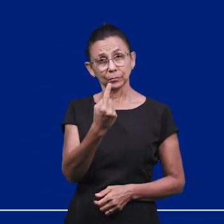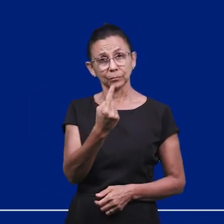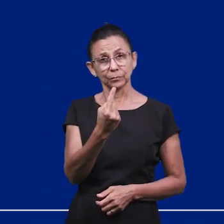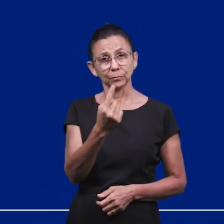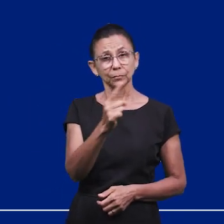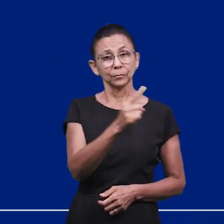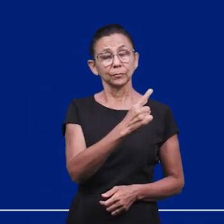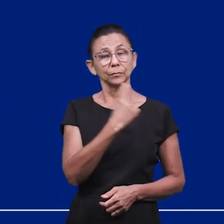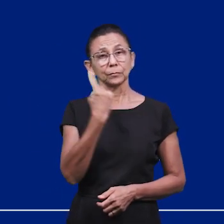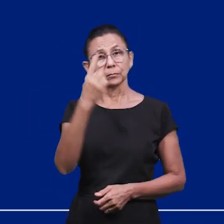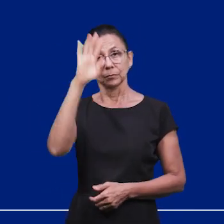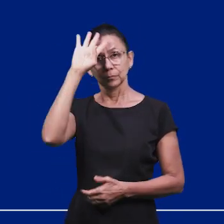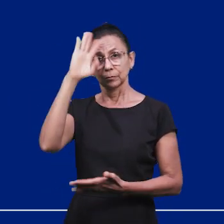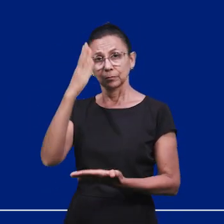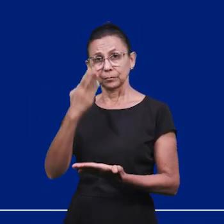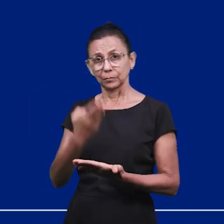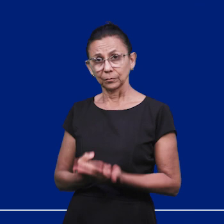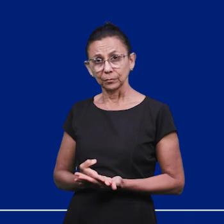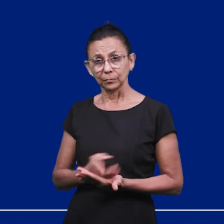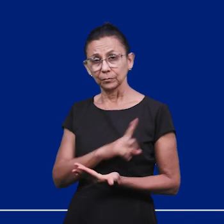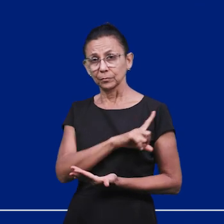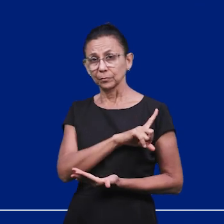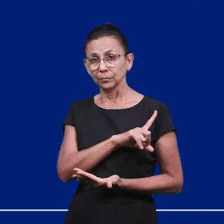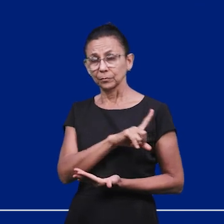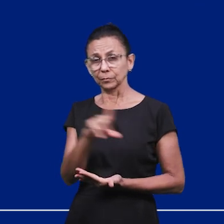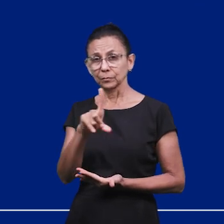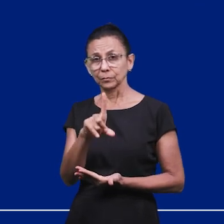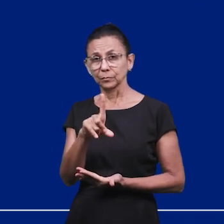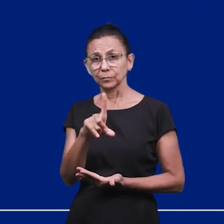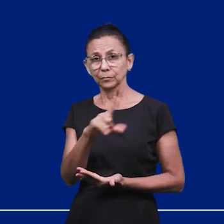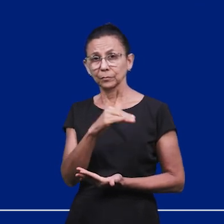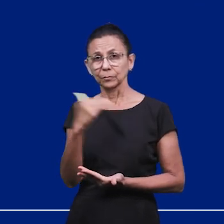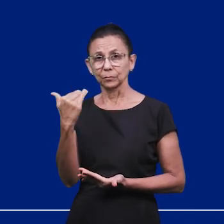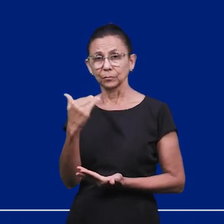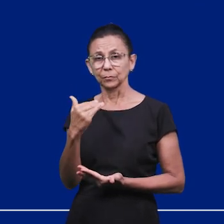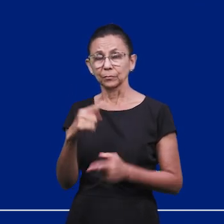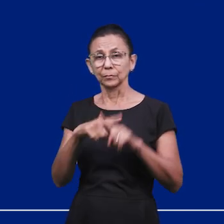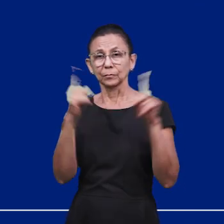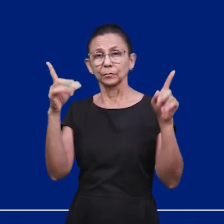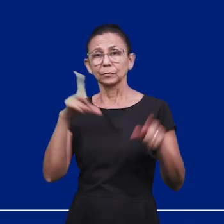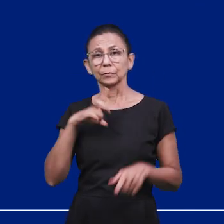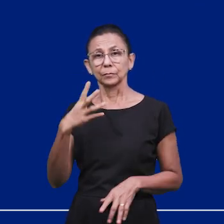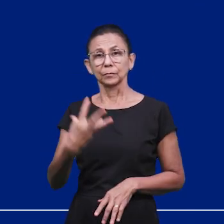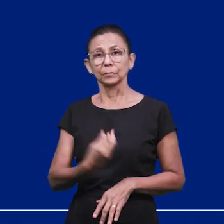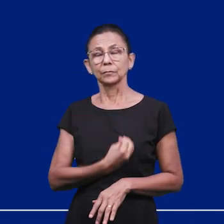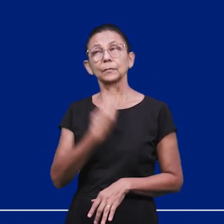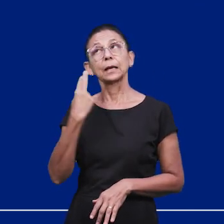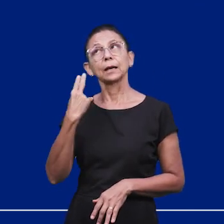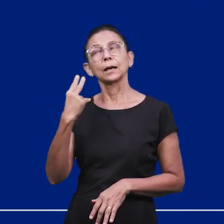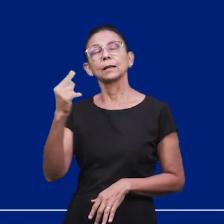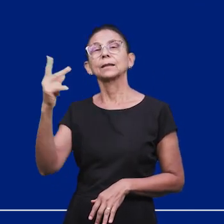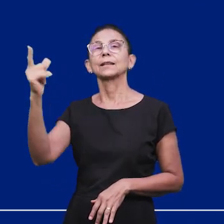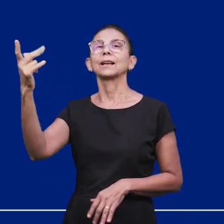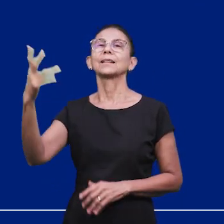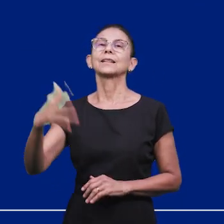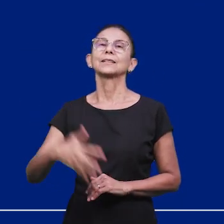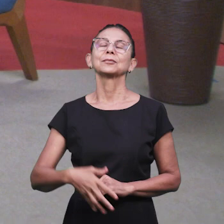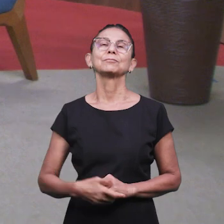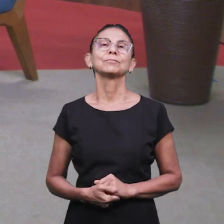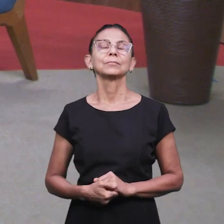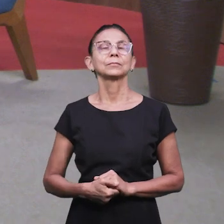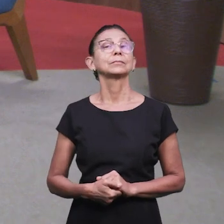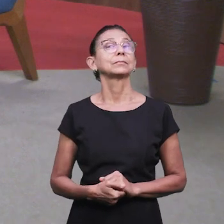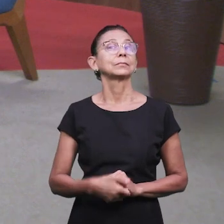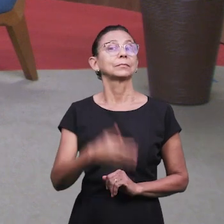que nele crê não pereça, mas tenha a vida eterna. Maior exemplo de amor possível, né? Por isso que